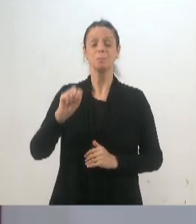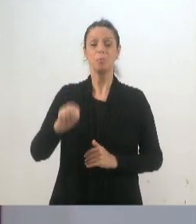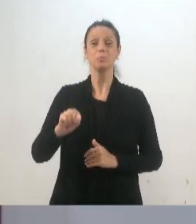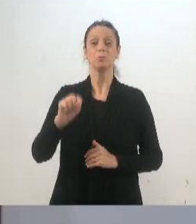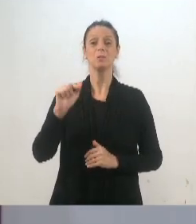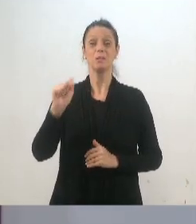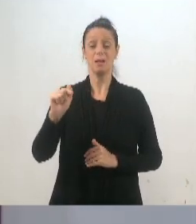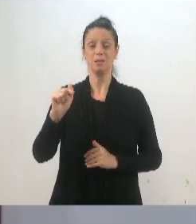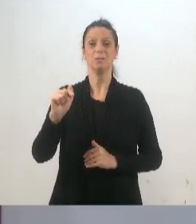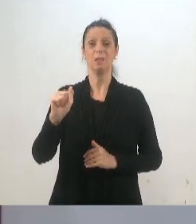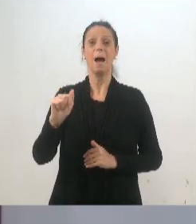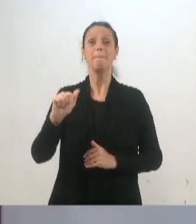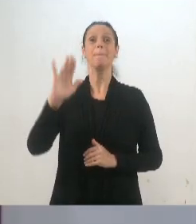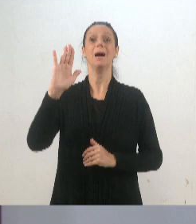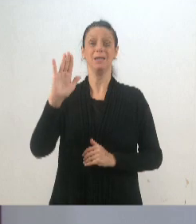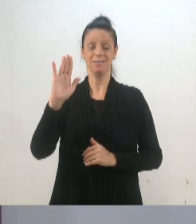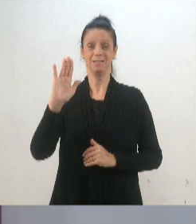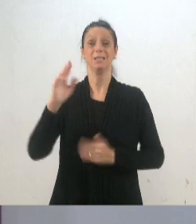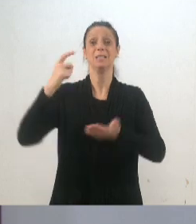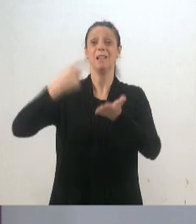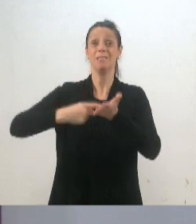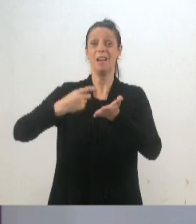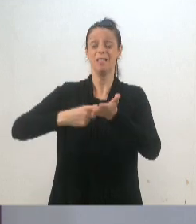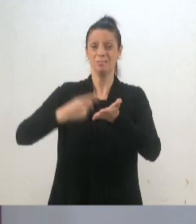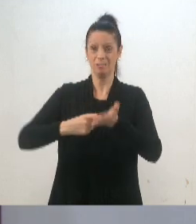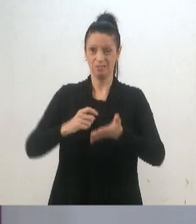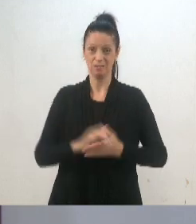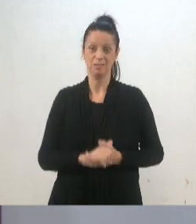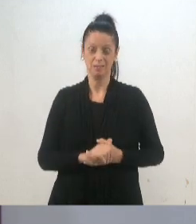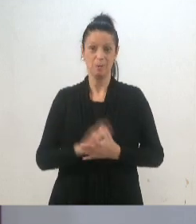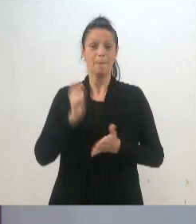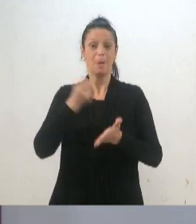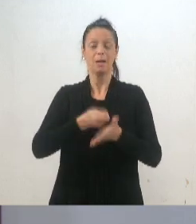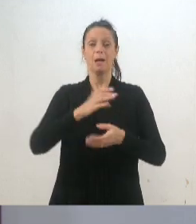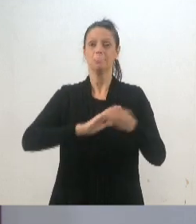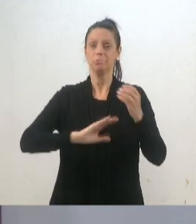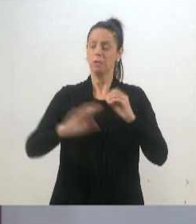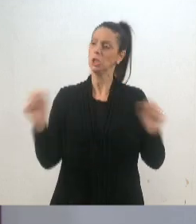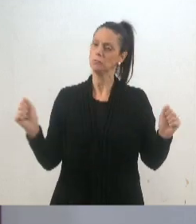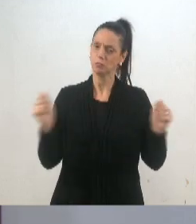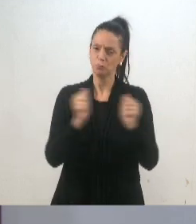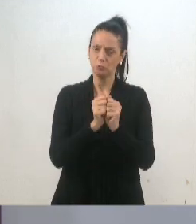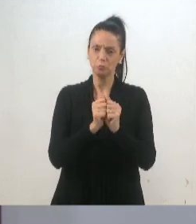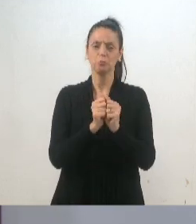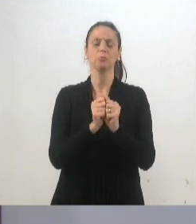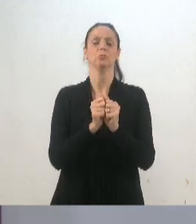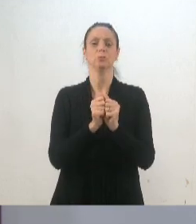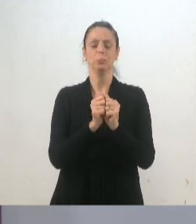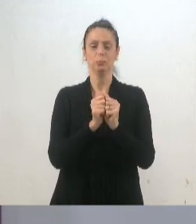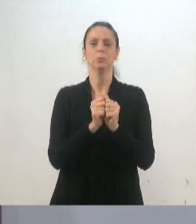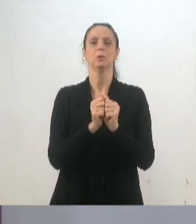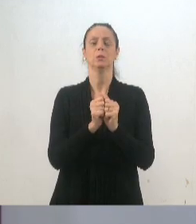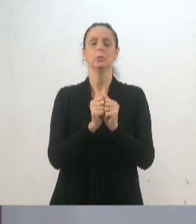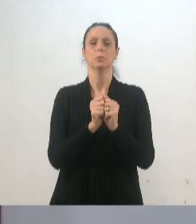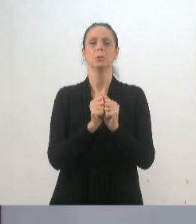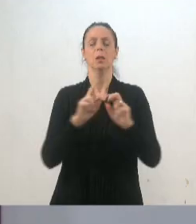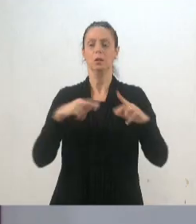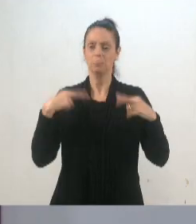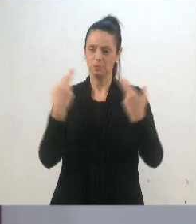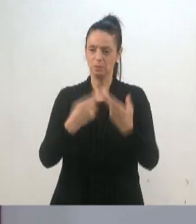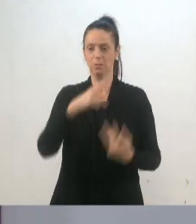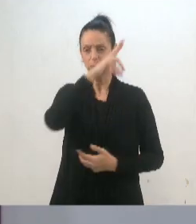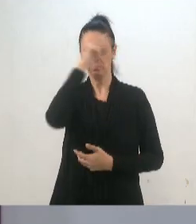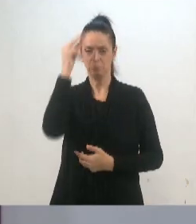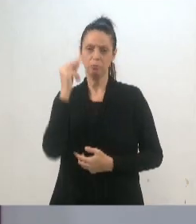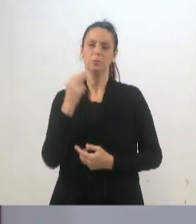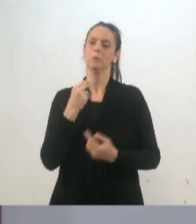a mais na conta do cidadão. Me reuni junto com o Executivo Municipal para que a